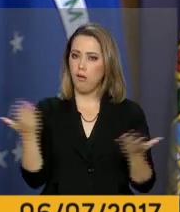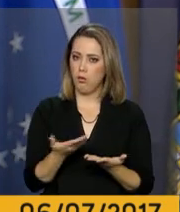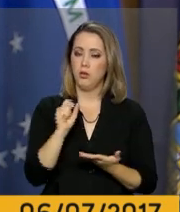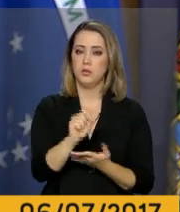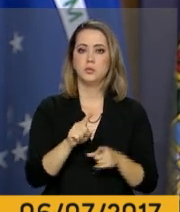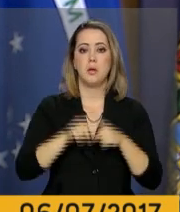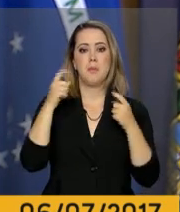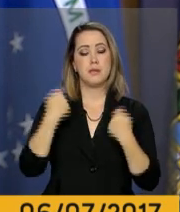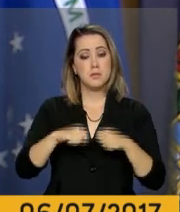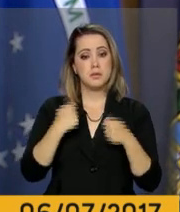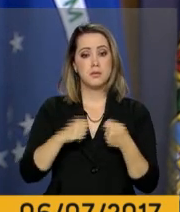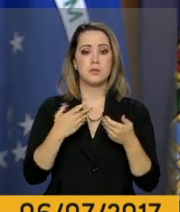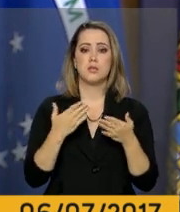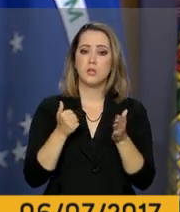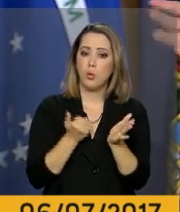deve